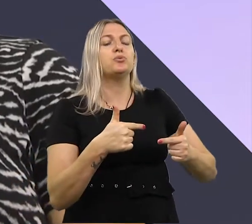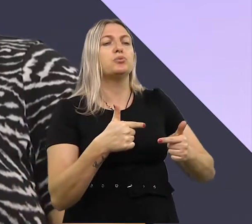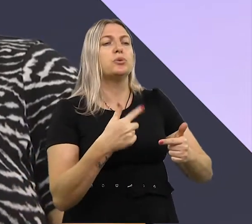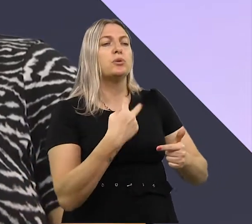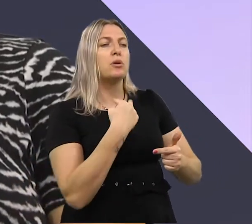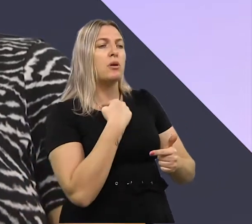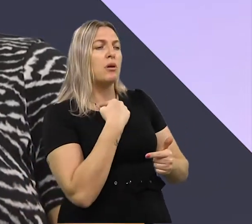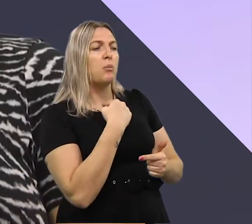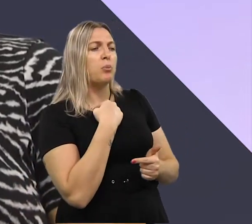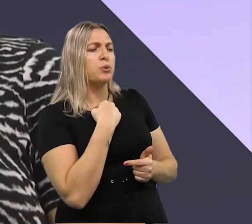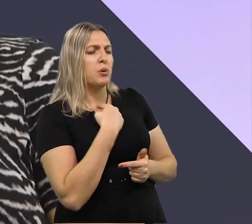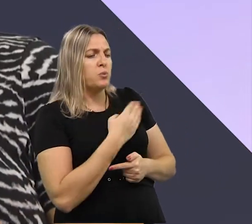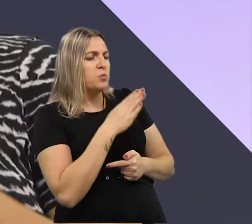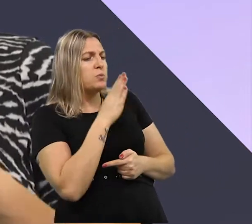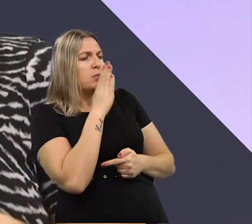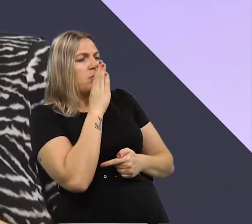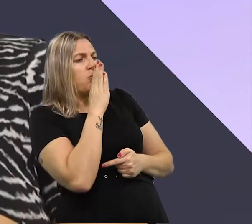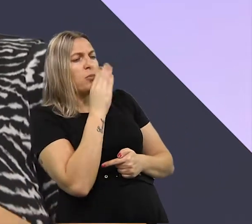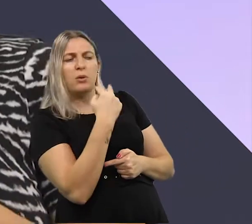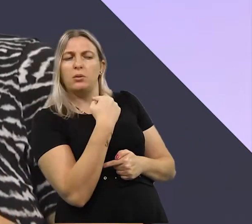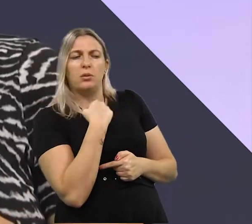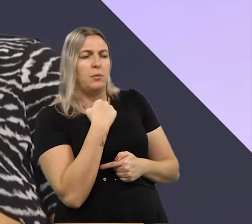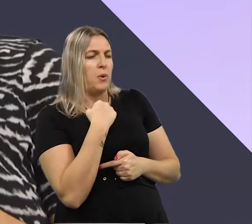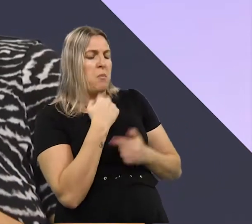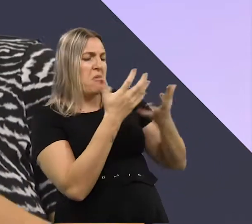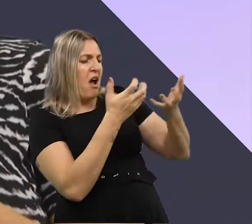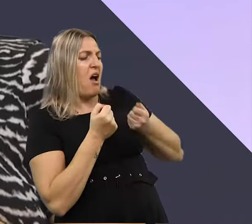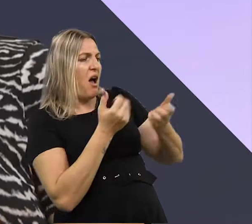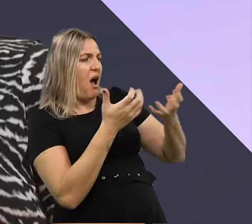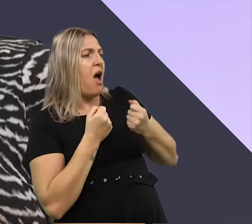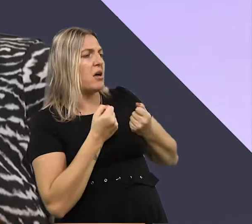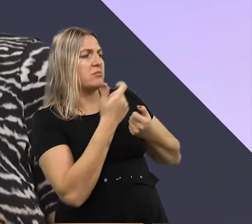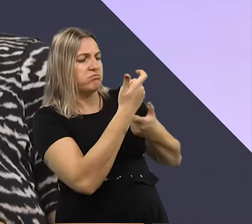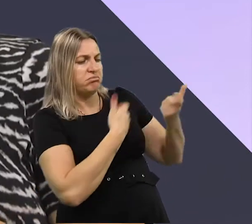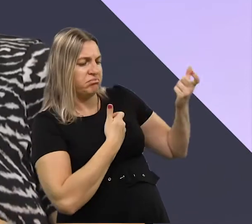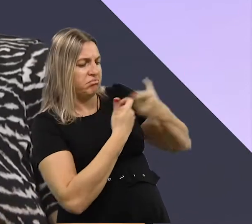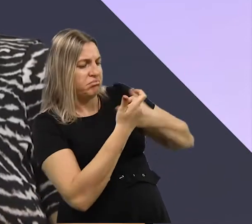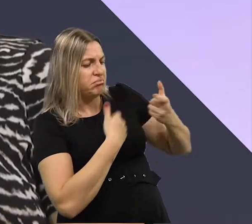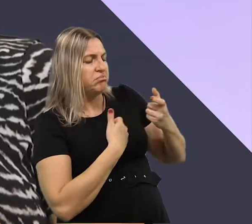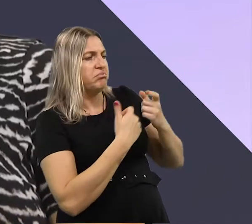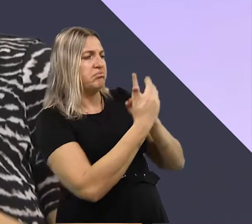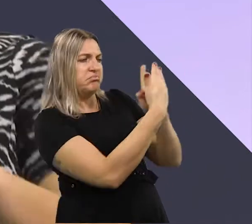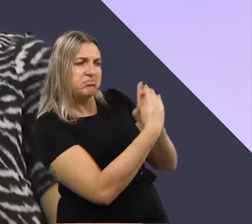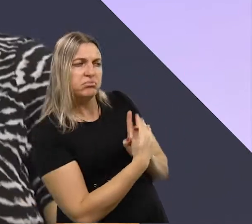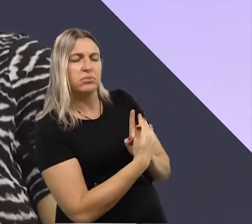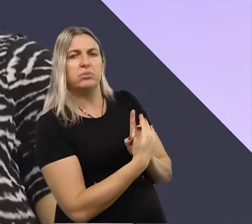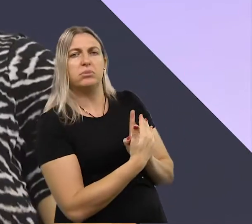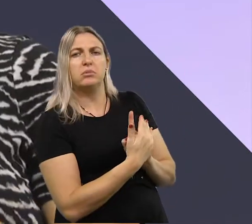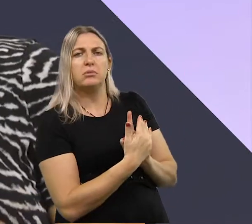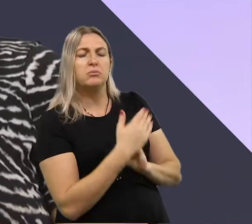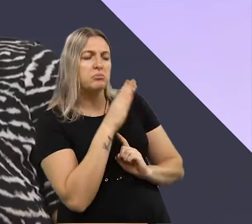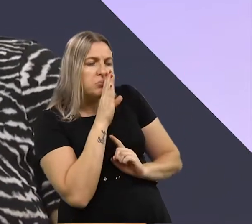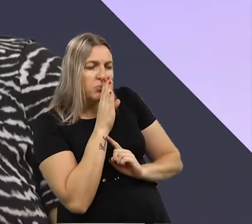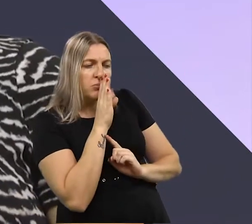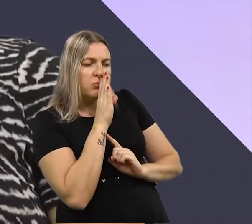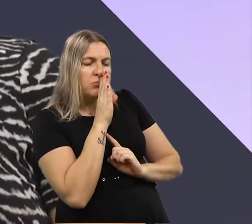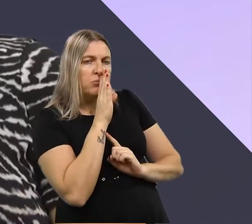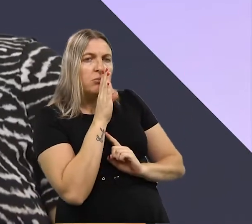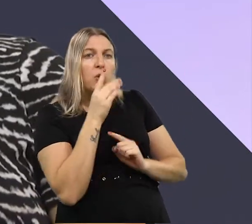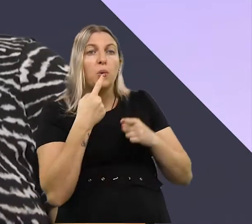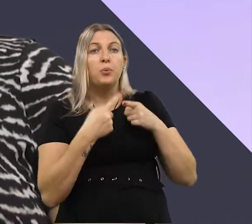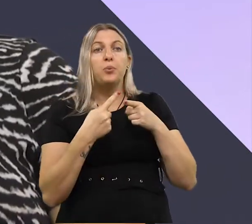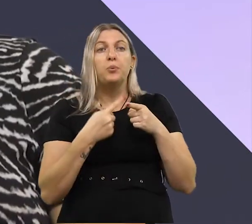não podemos deixar que nos calem, nós não podemos acatar, né, aquela imposição do silêncio,